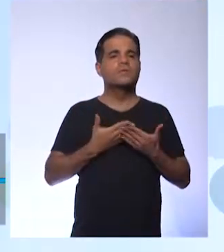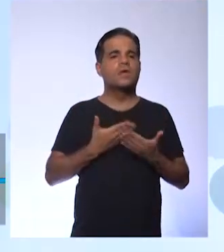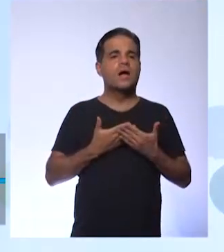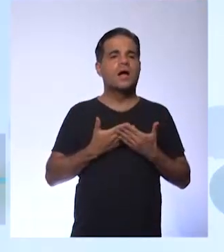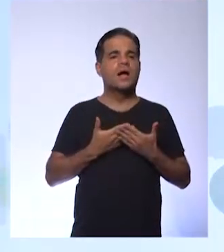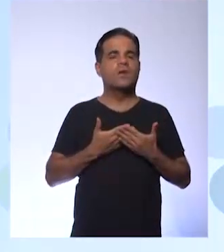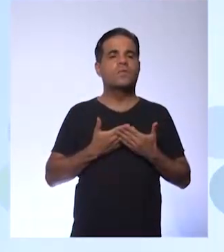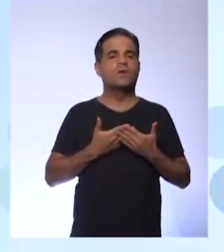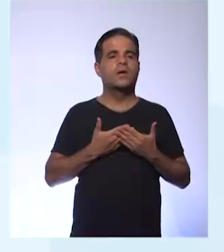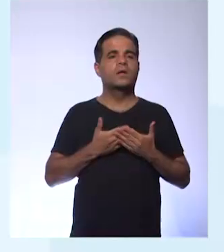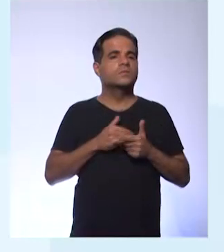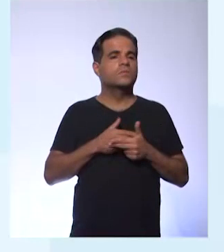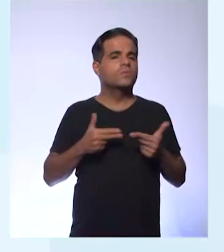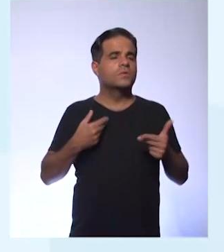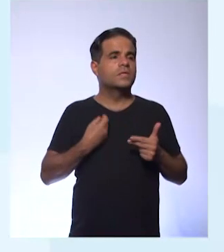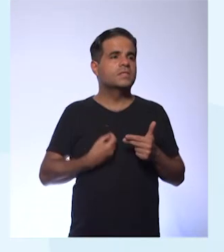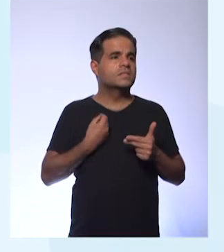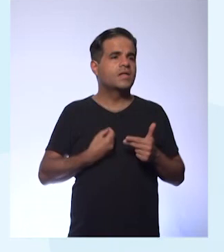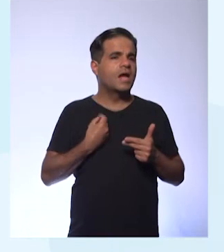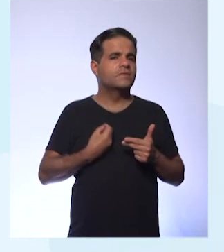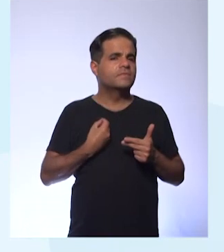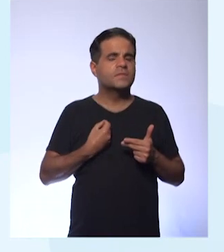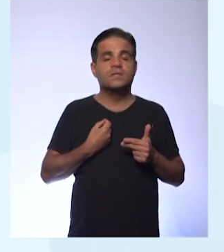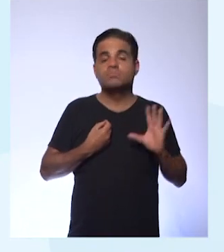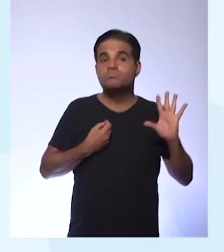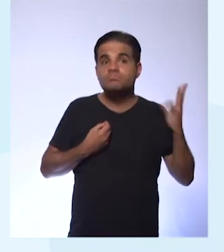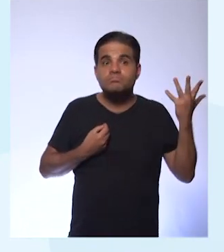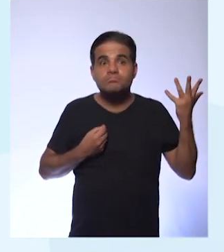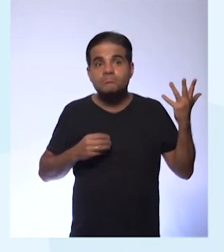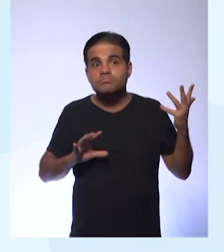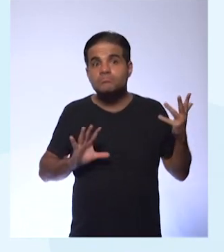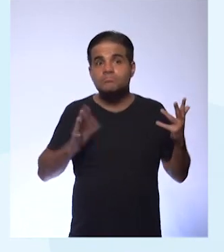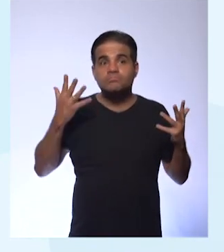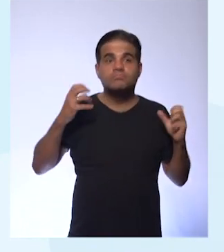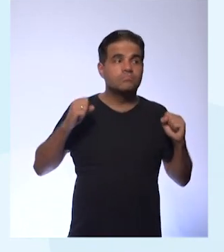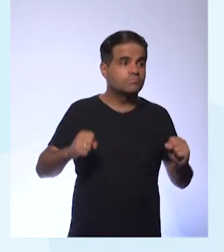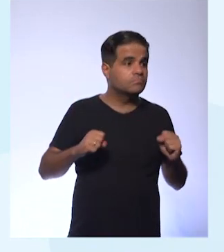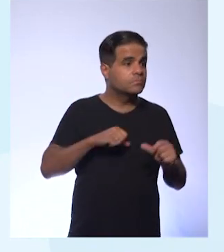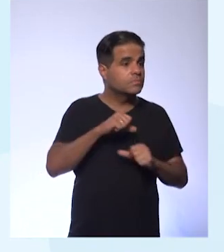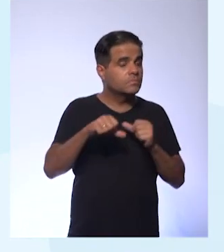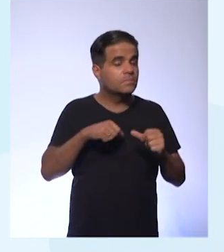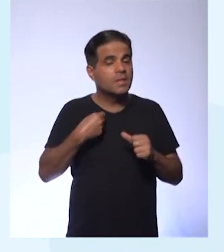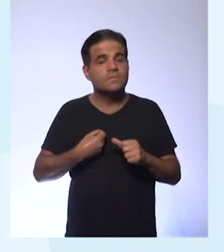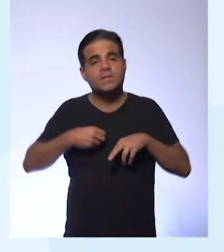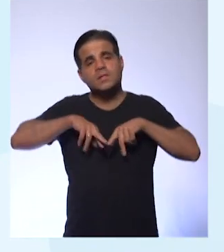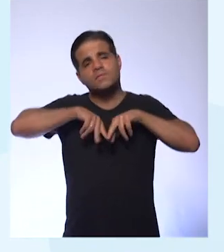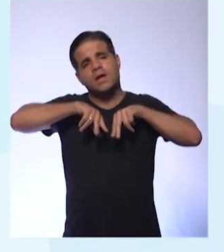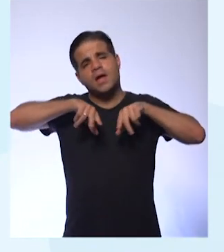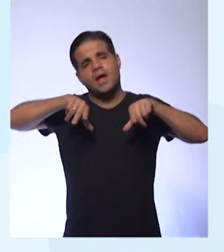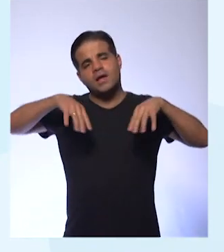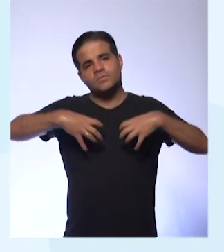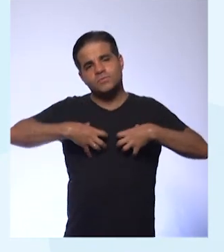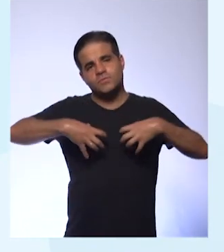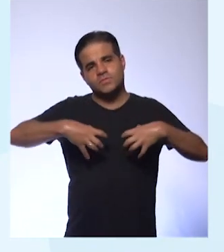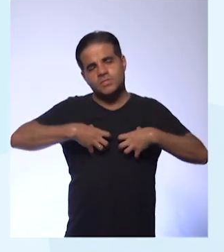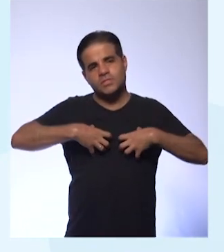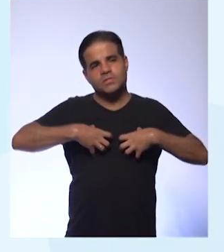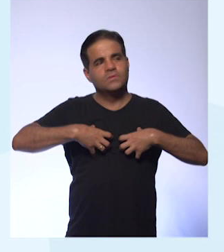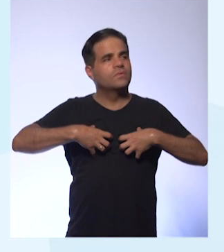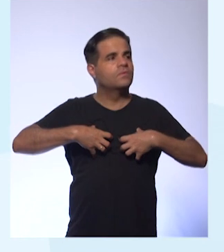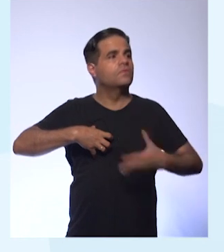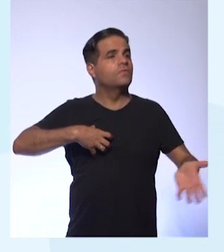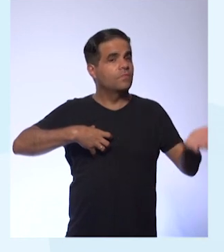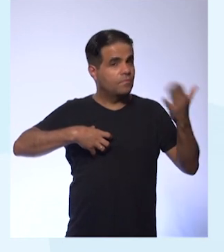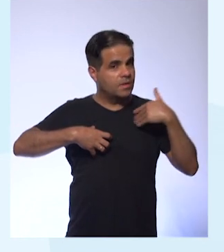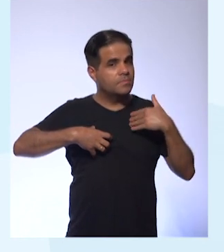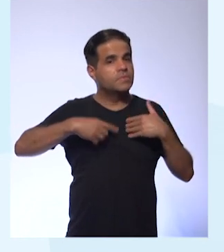3 minutos. São coisas da vida, gente, as circunstâncias que podem mudar nossas vidas em diversos sentidos. Vamos analisar